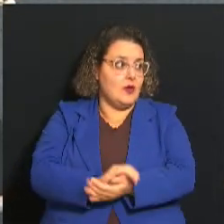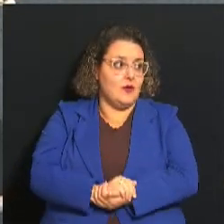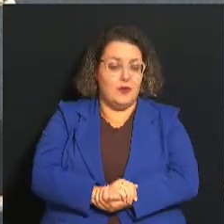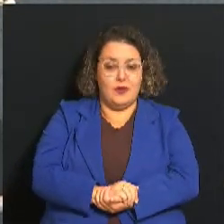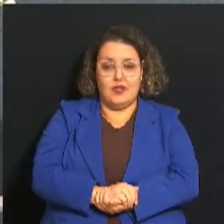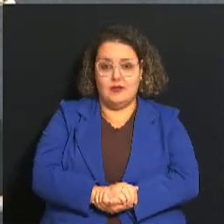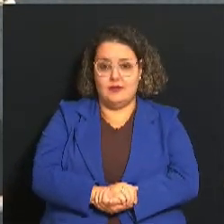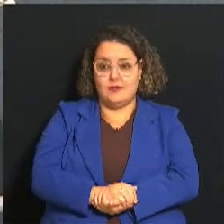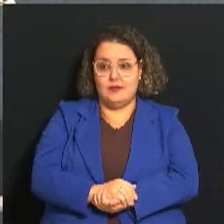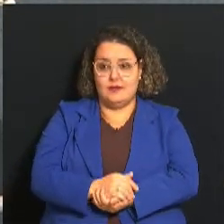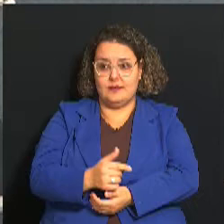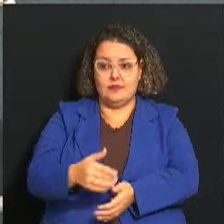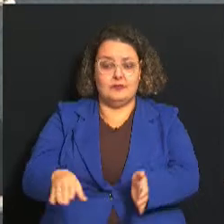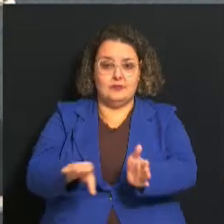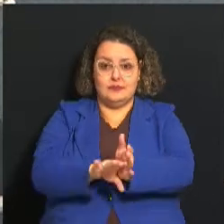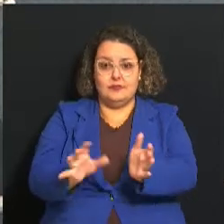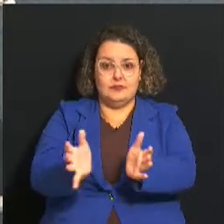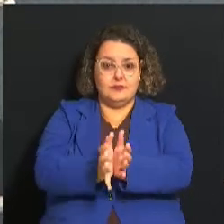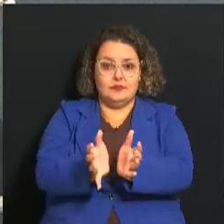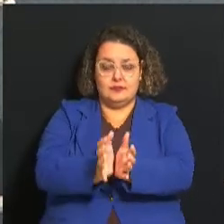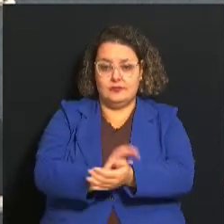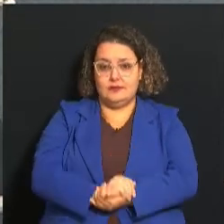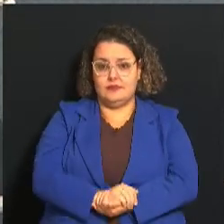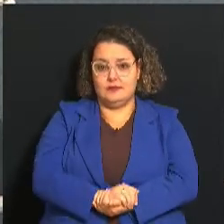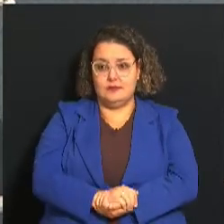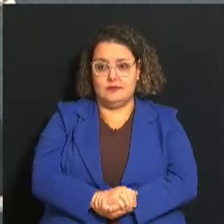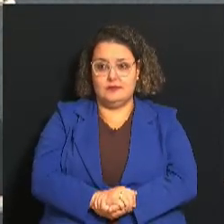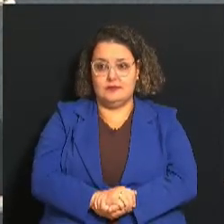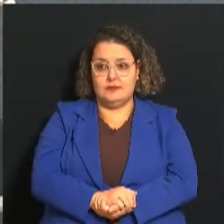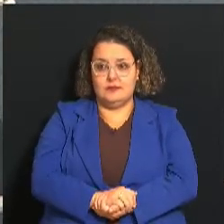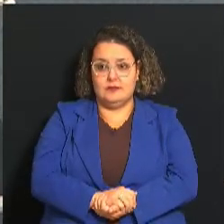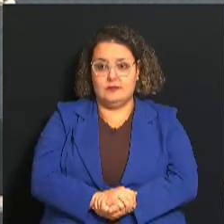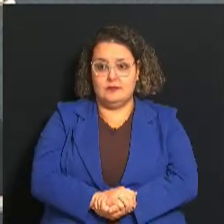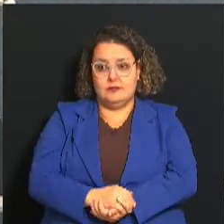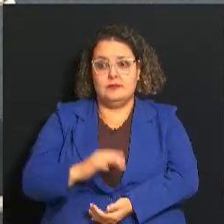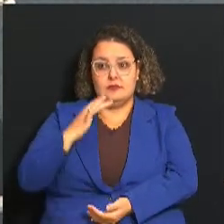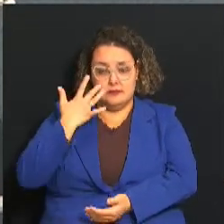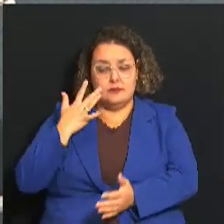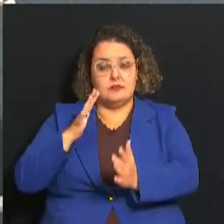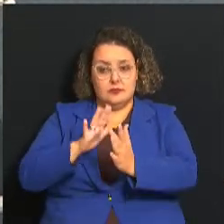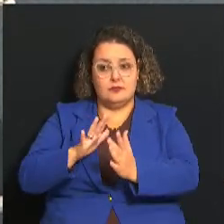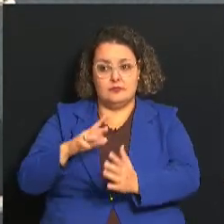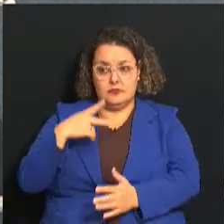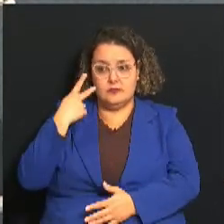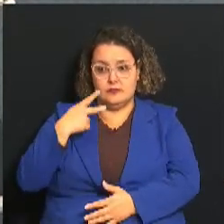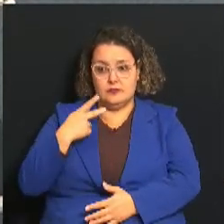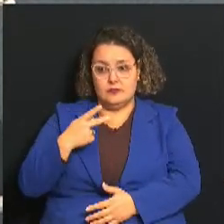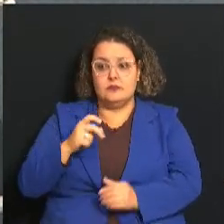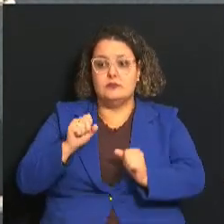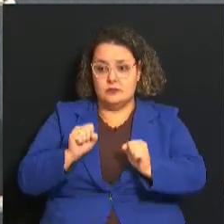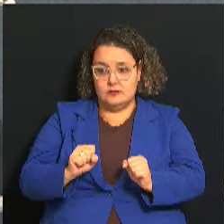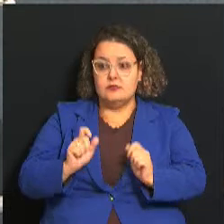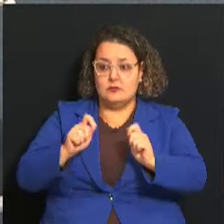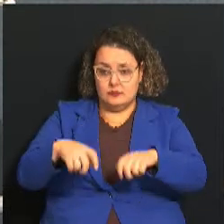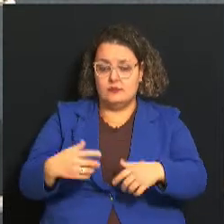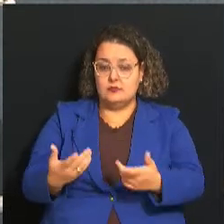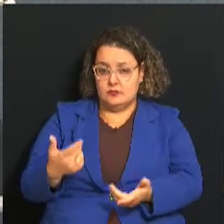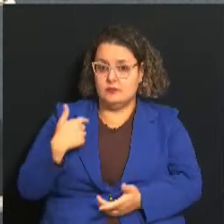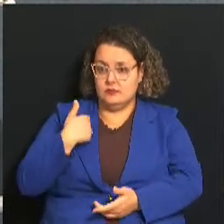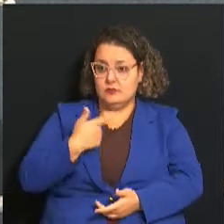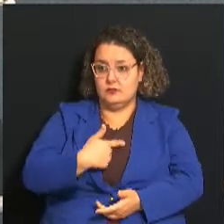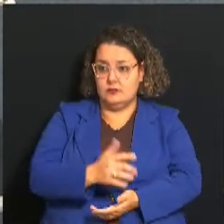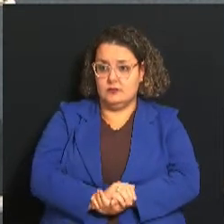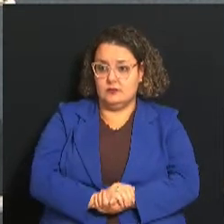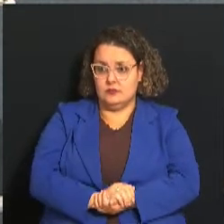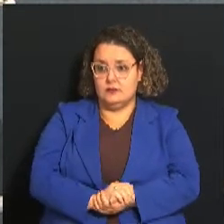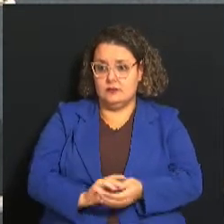comissão. Então, é nesse sentido que eu acho que essa frente parlamentar pode ser muito útil para nós, porque a gente tem que pegar esses projetos